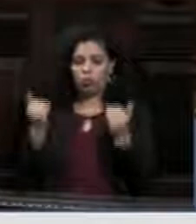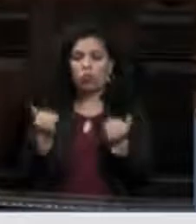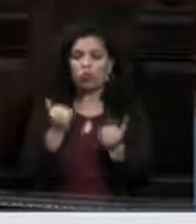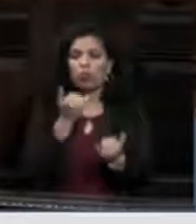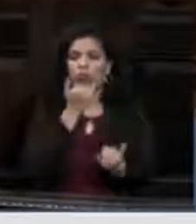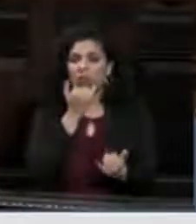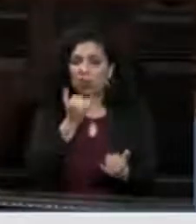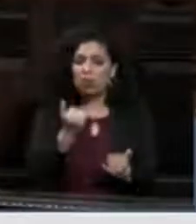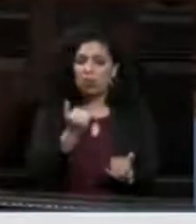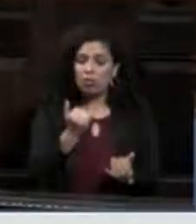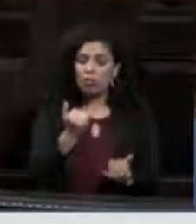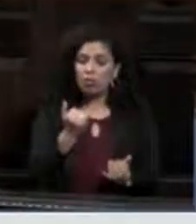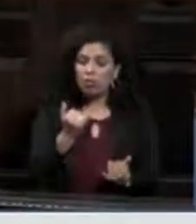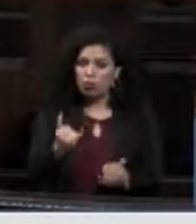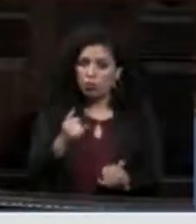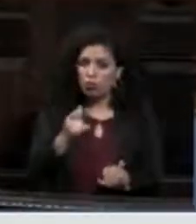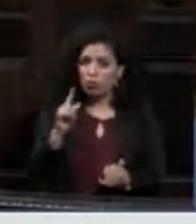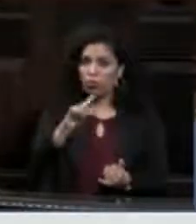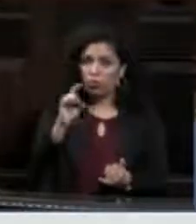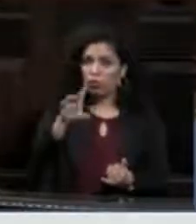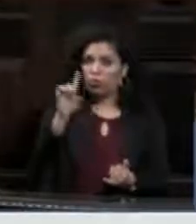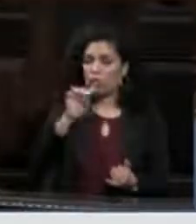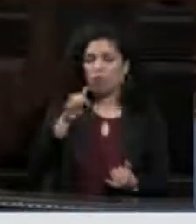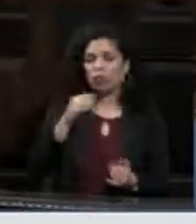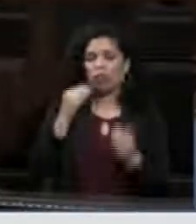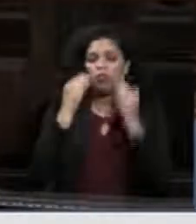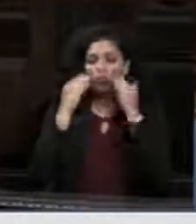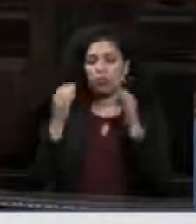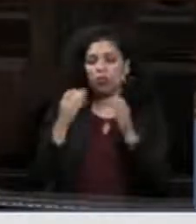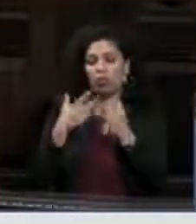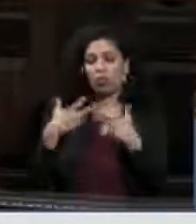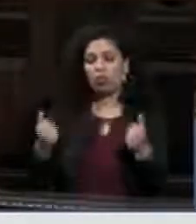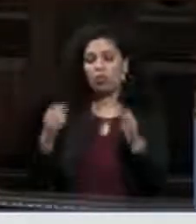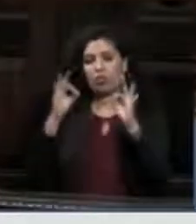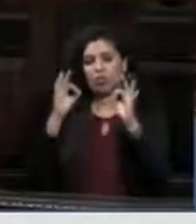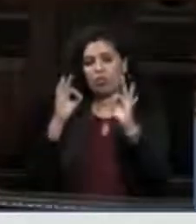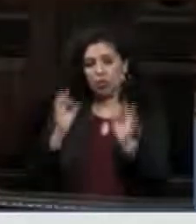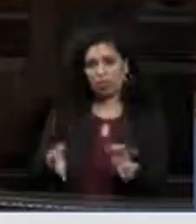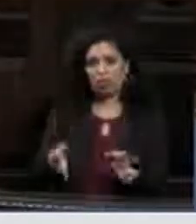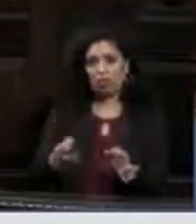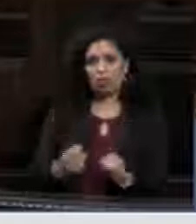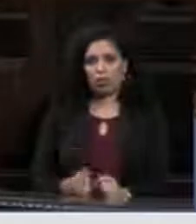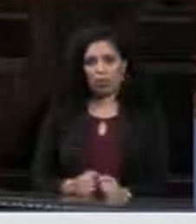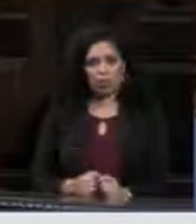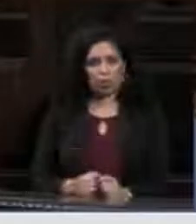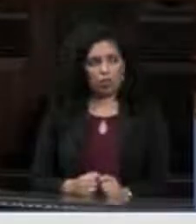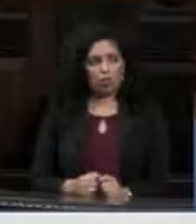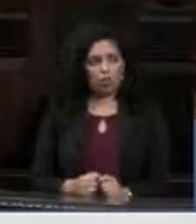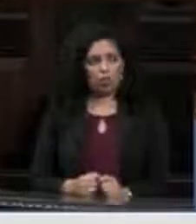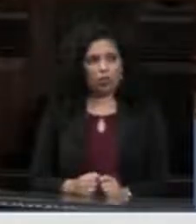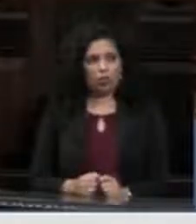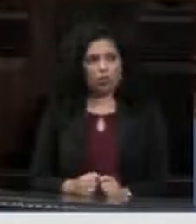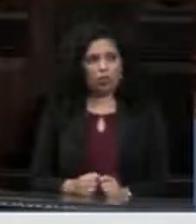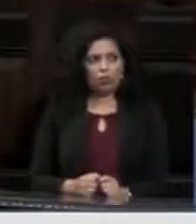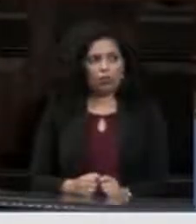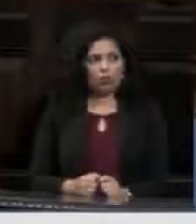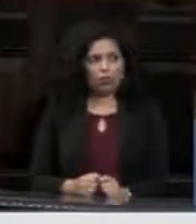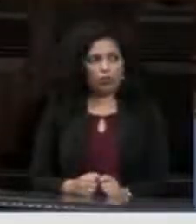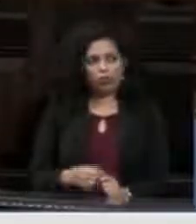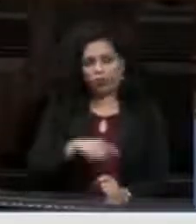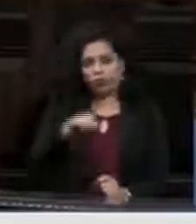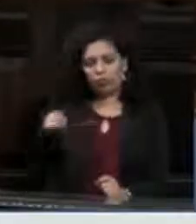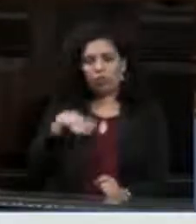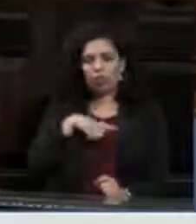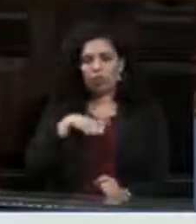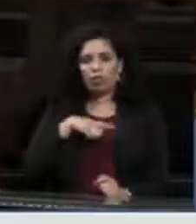Estado onde os servidores tenham seus direitos garantidos, tenham carreiras que os valorizem, tenham seus salários em